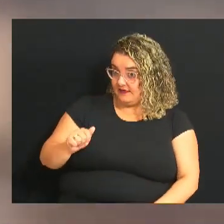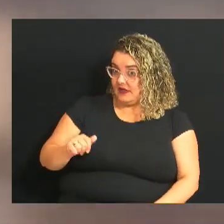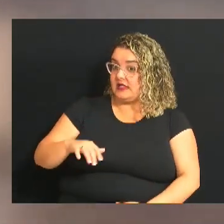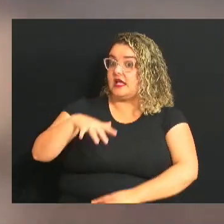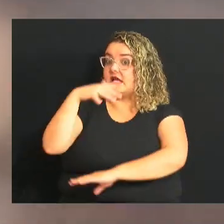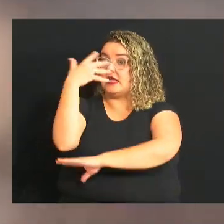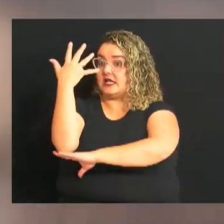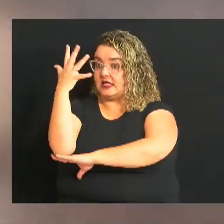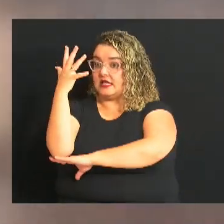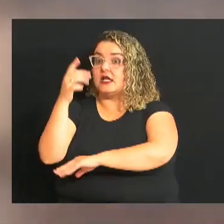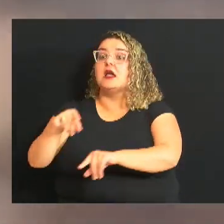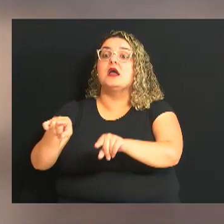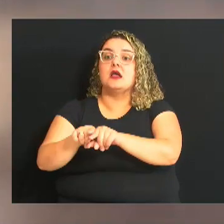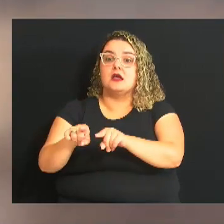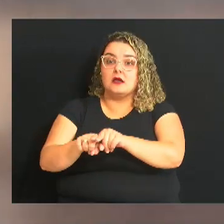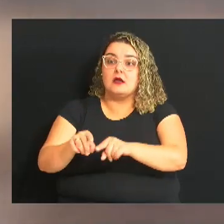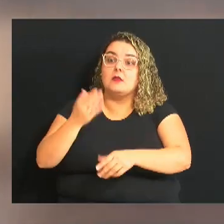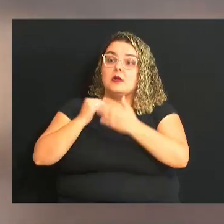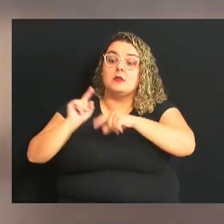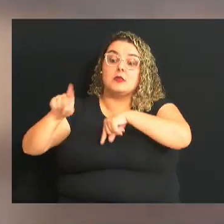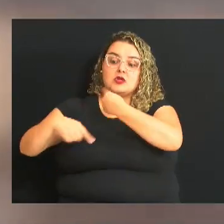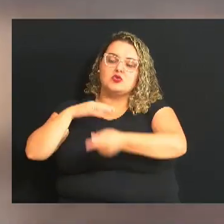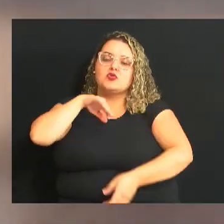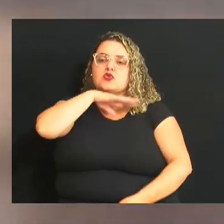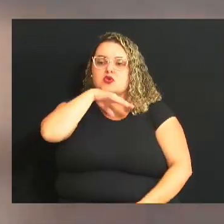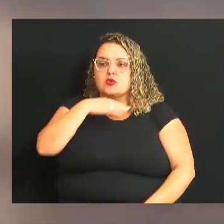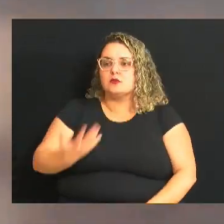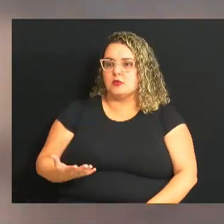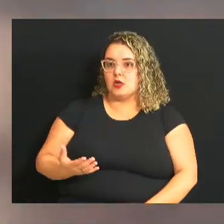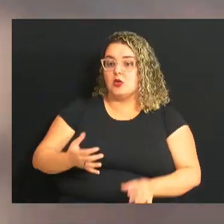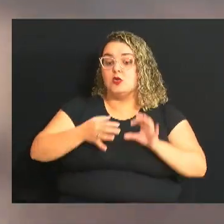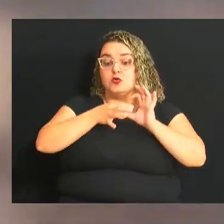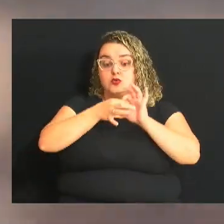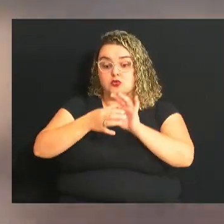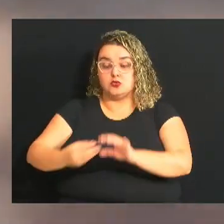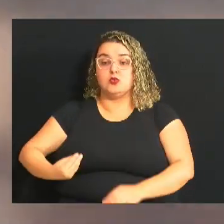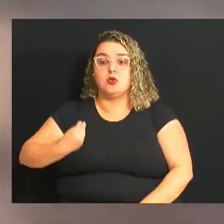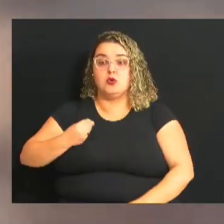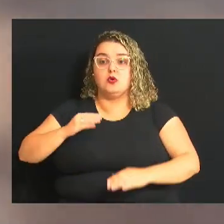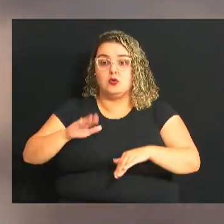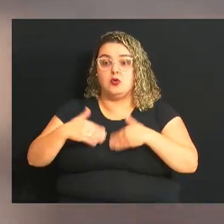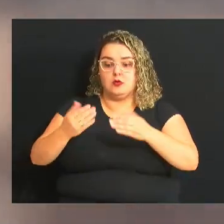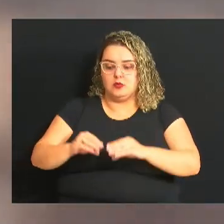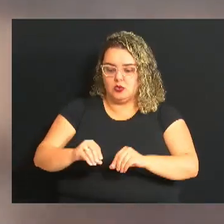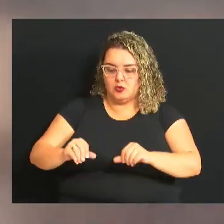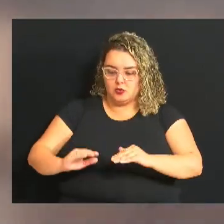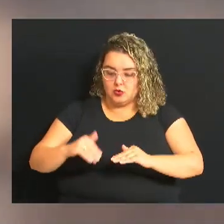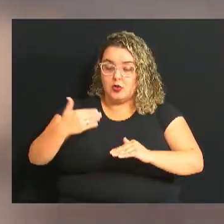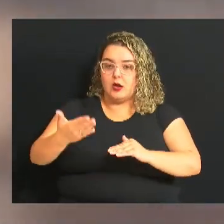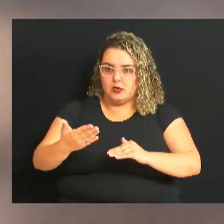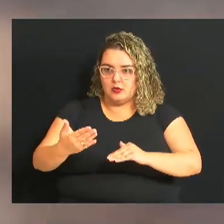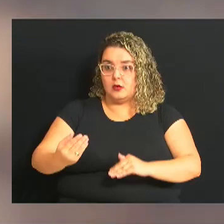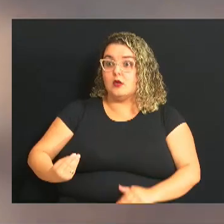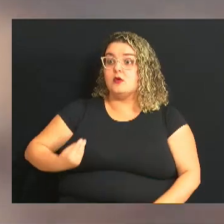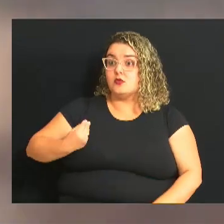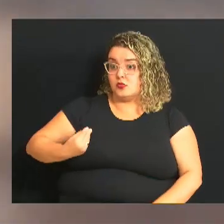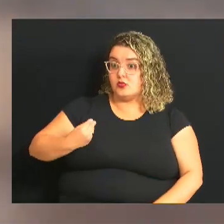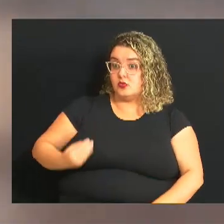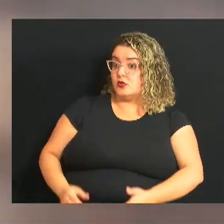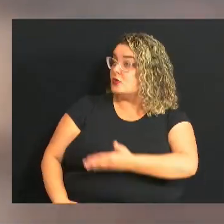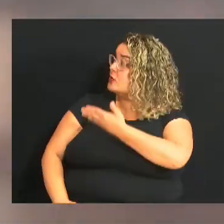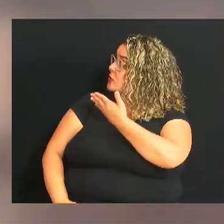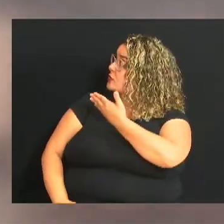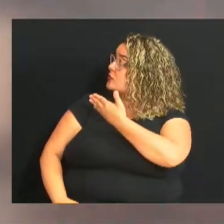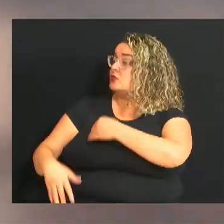vira alimento para outros animais. O ciclo de vida fora da terra é curto. Ela fica assim, no tronco